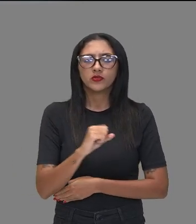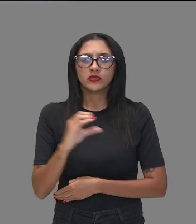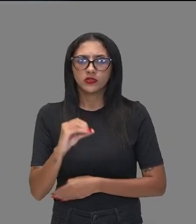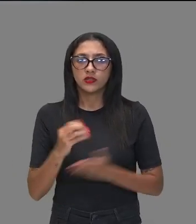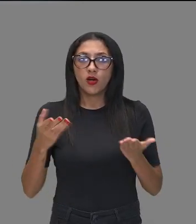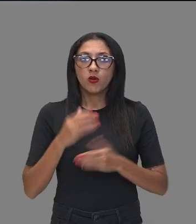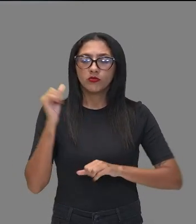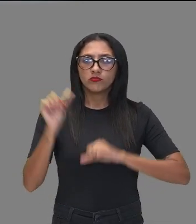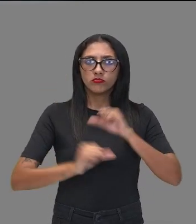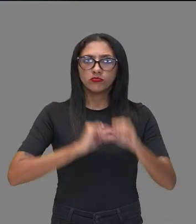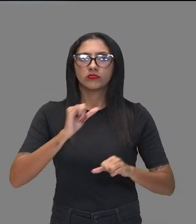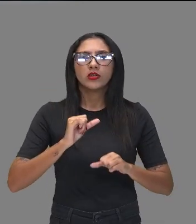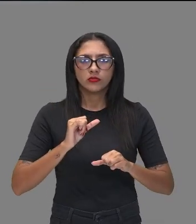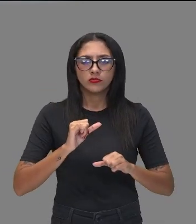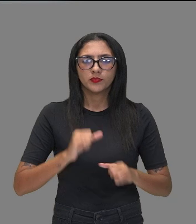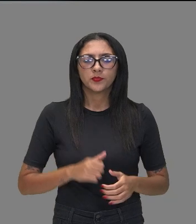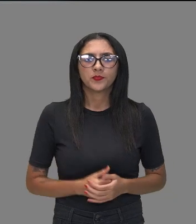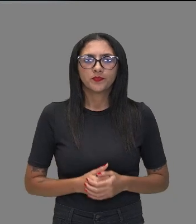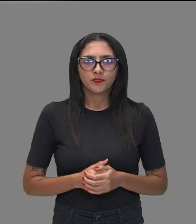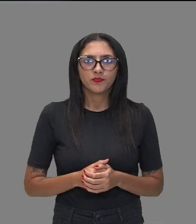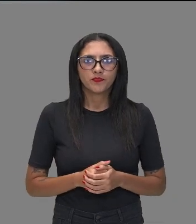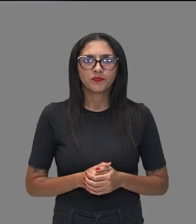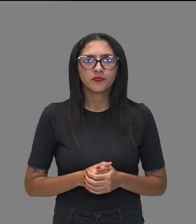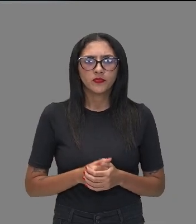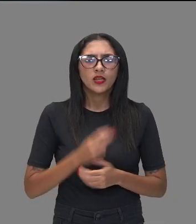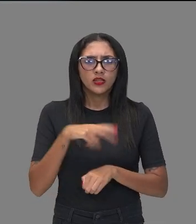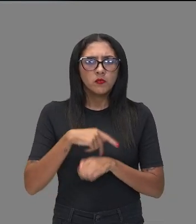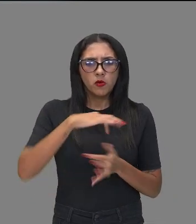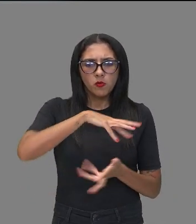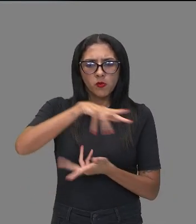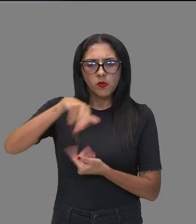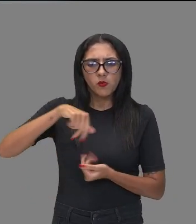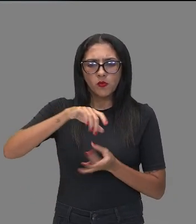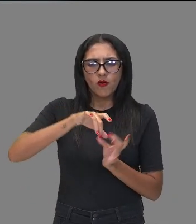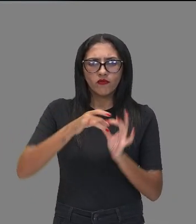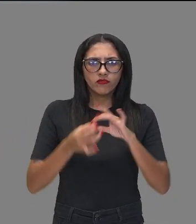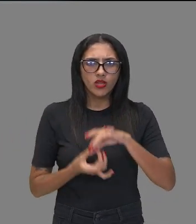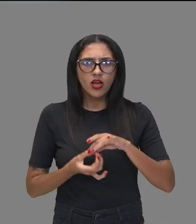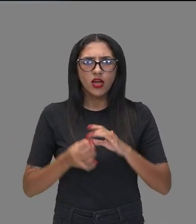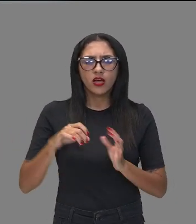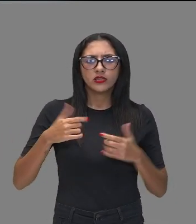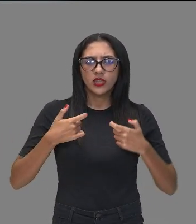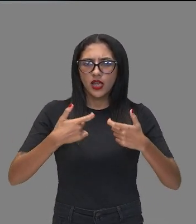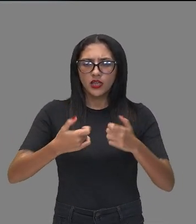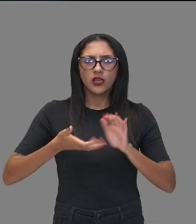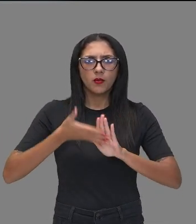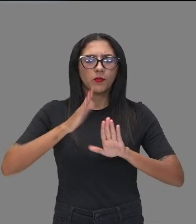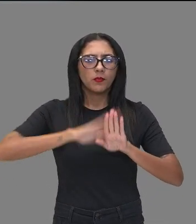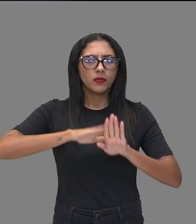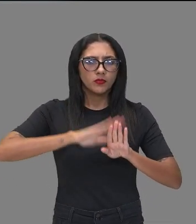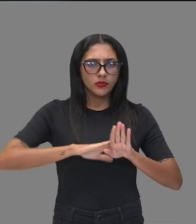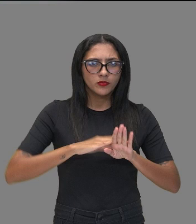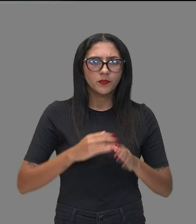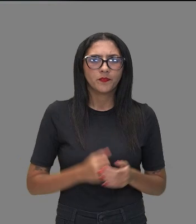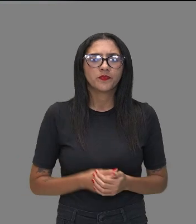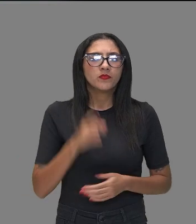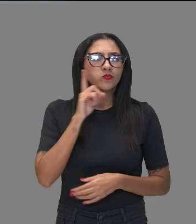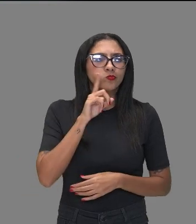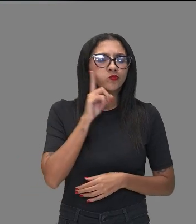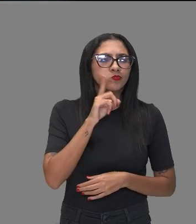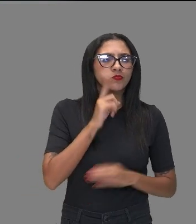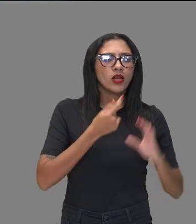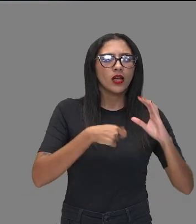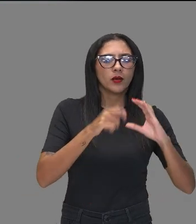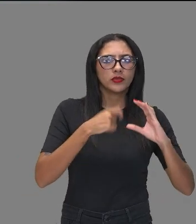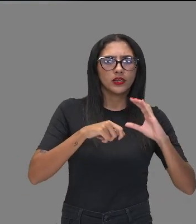da nova ordem mundial, a partir do fim do bipolarismo que representava a Guerra Fria com Estados Unidos capitalista e a União